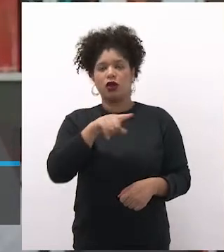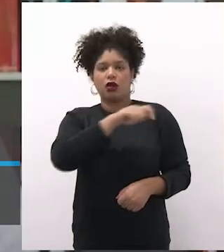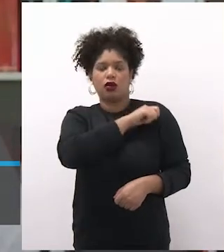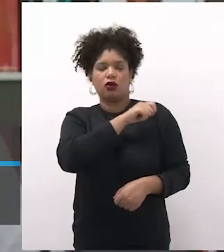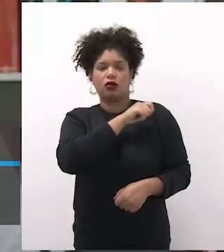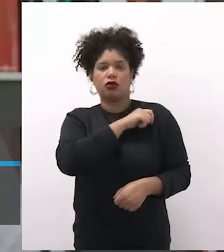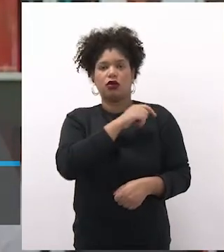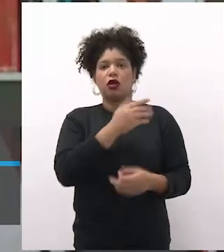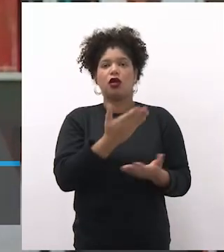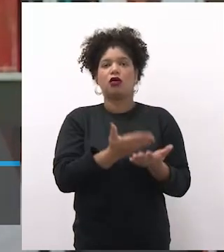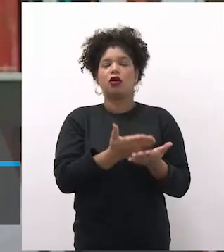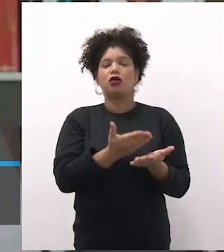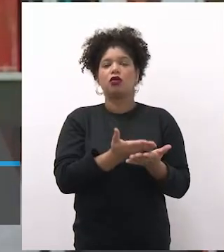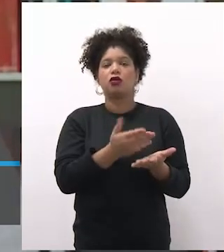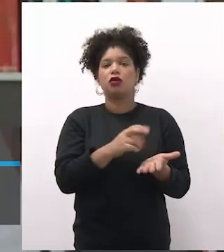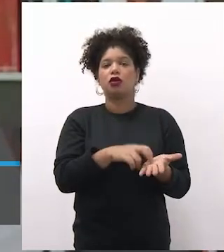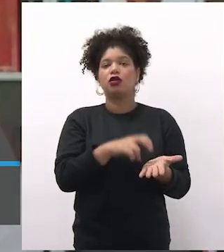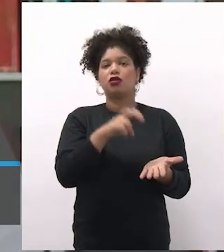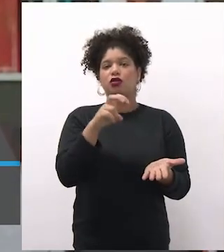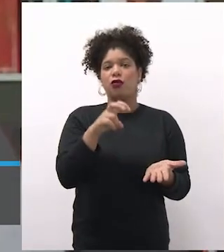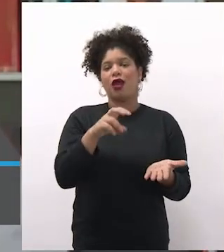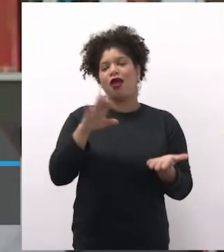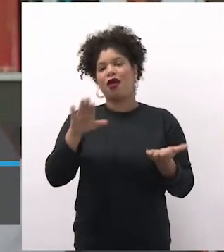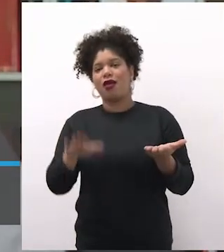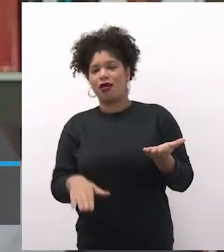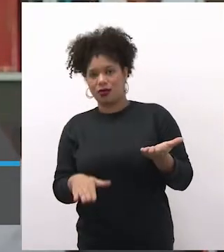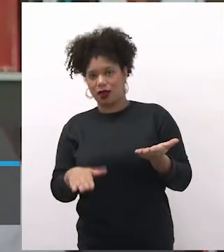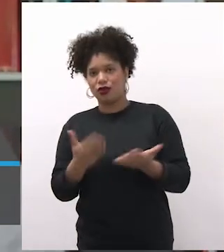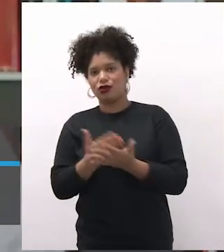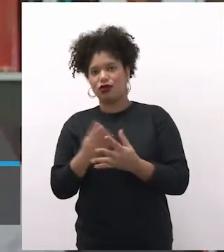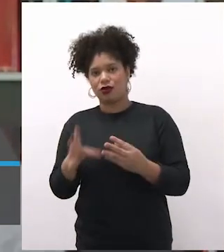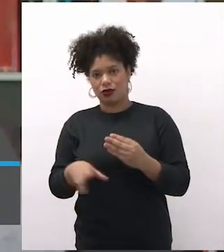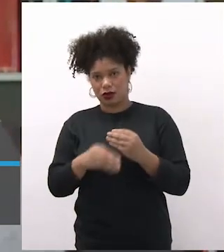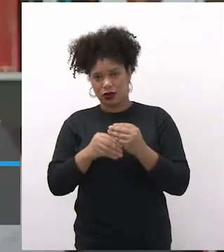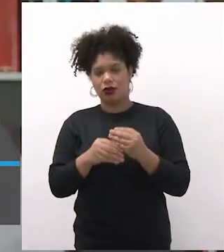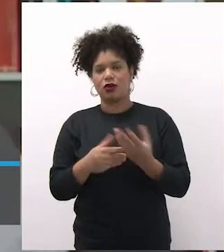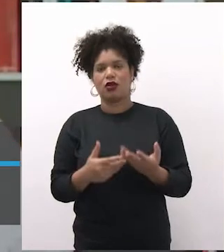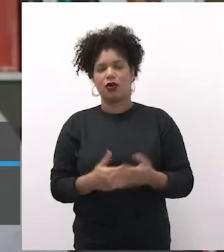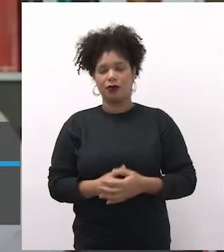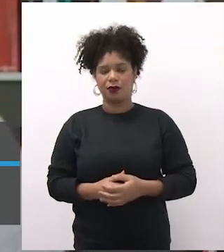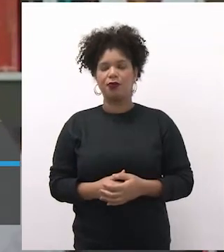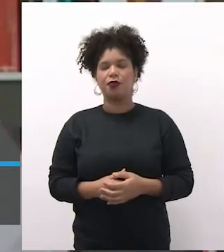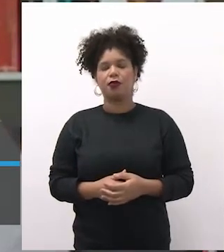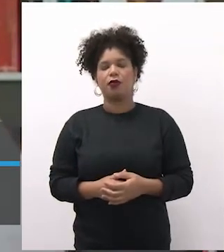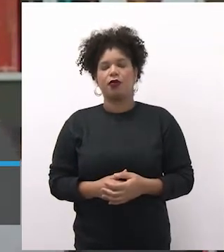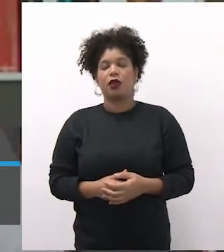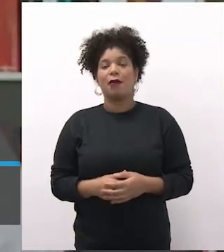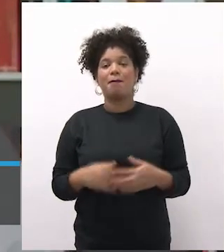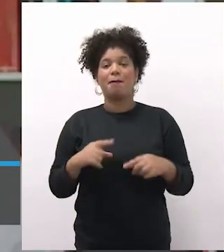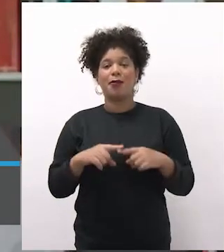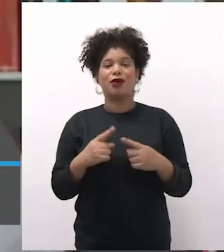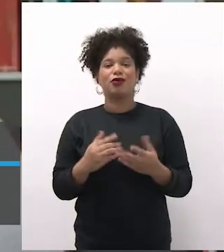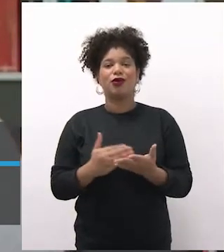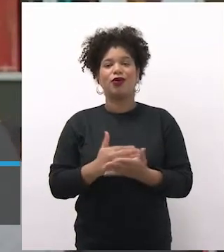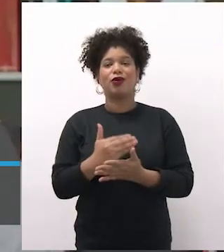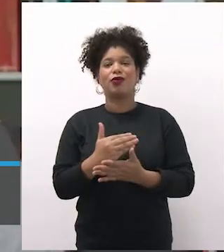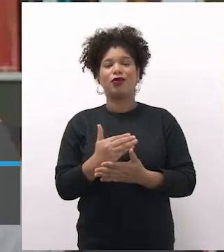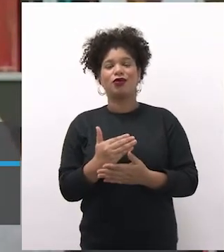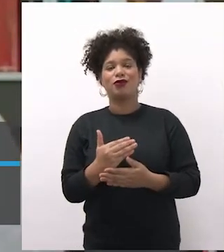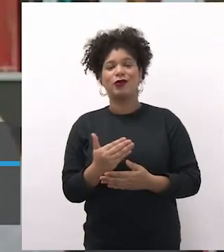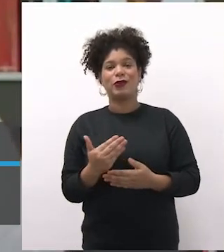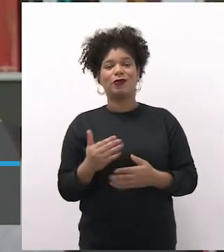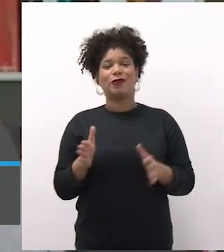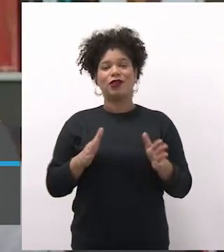chegou a pandemia, o professor Rodrigo ele ficou com essa preocupação de como conseguiria